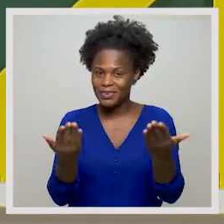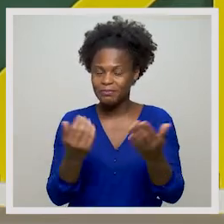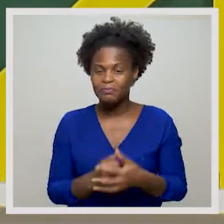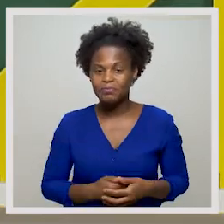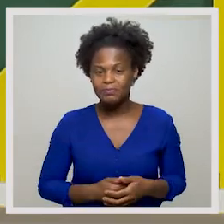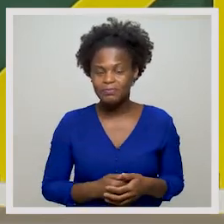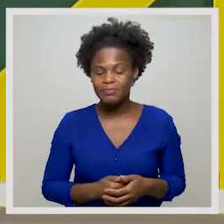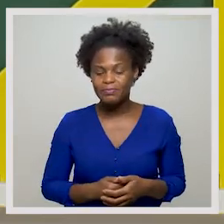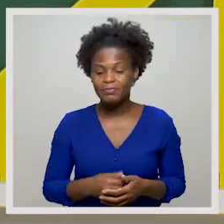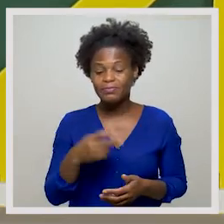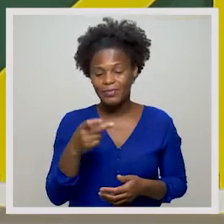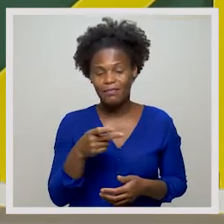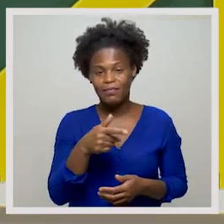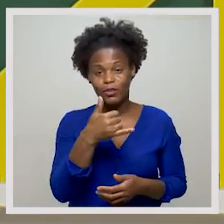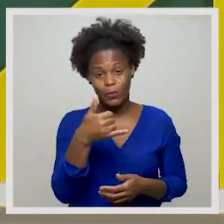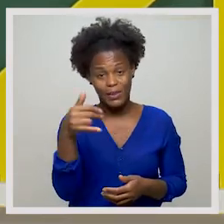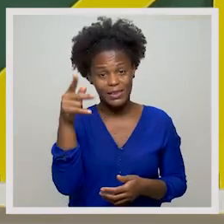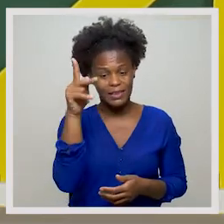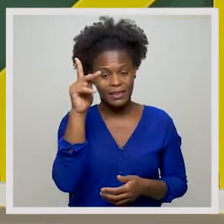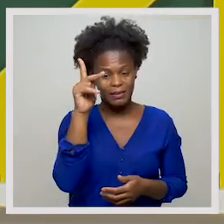lá. Então fica 2